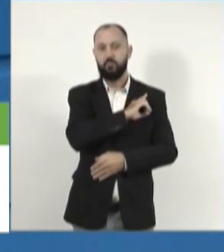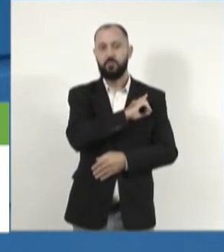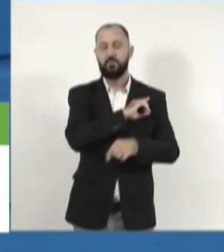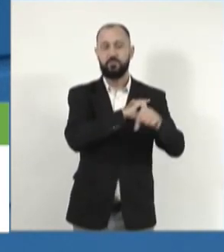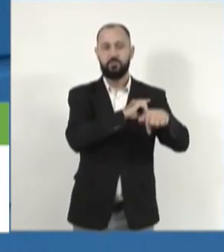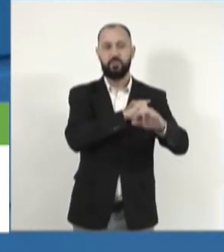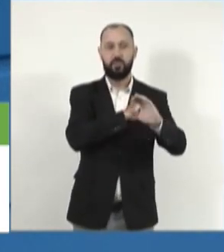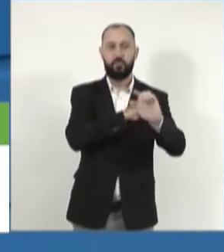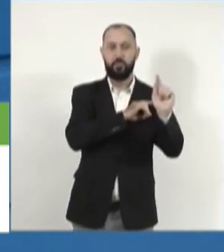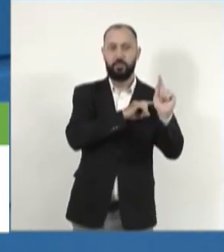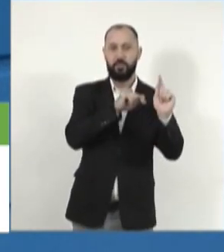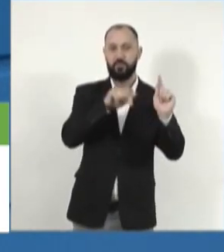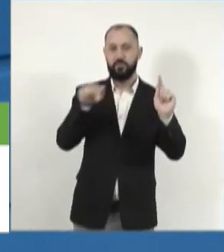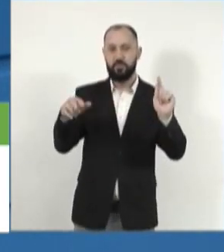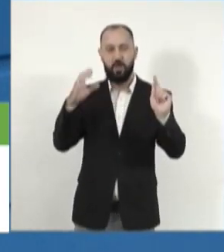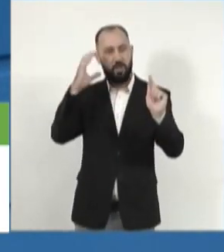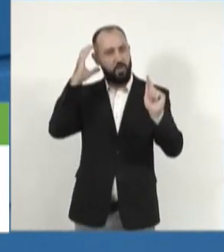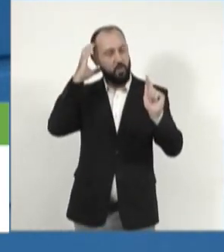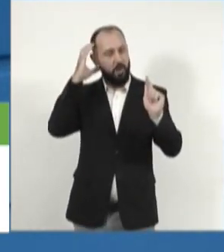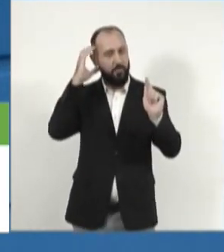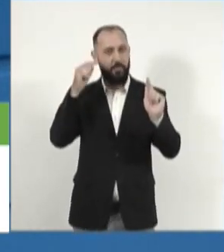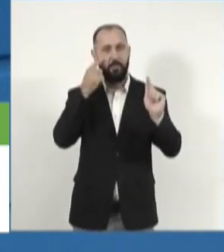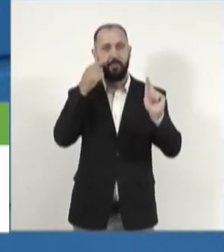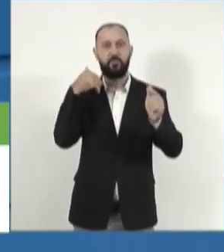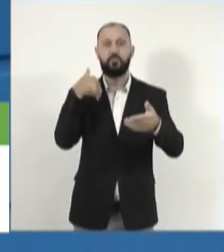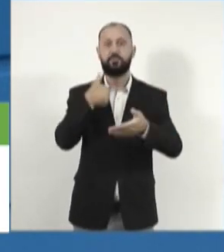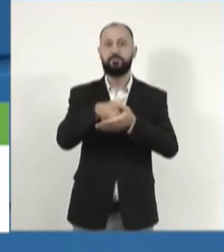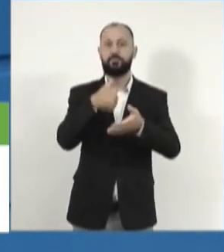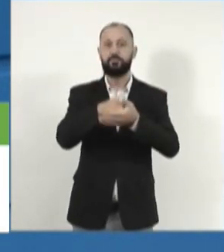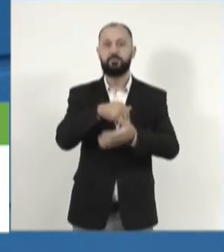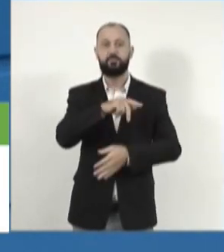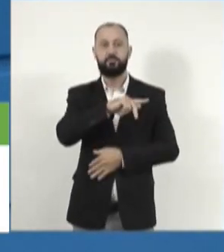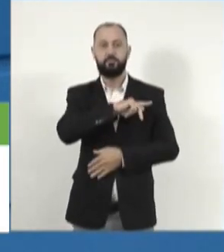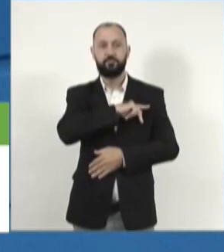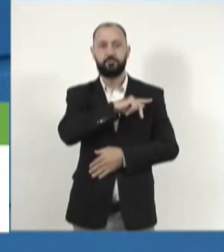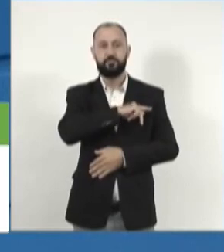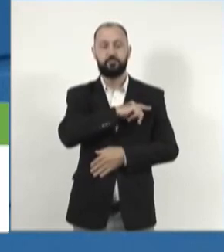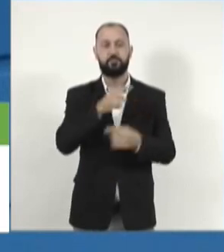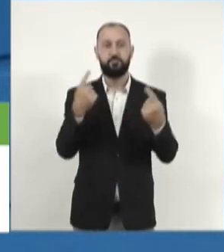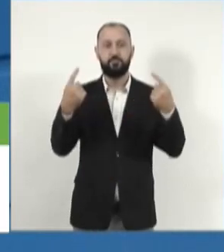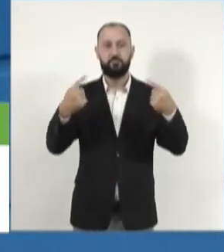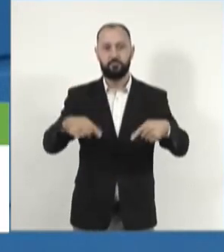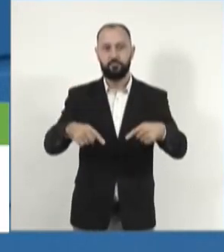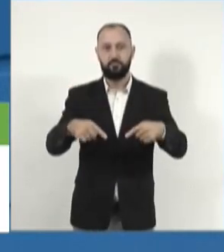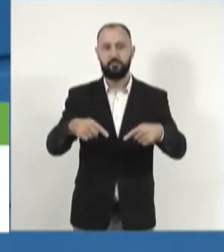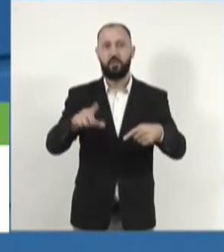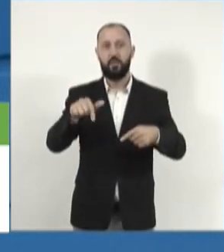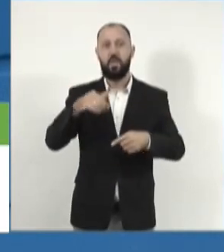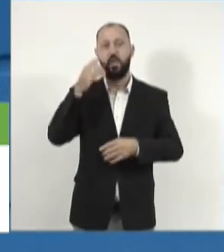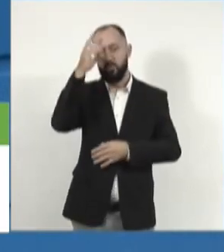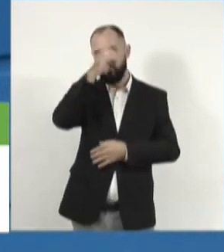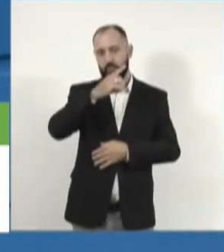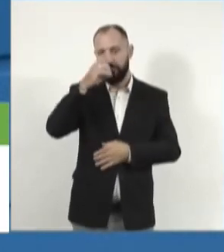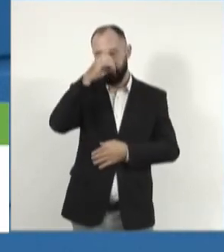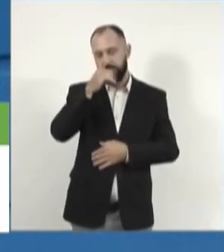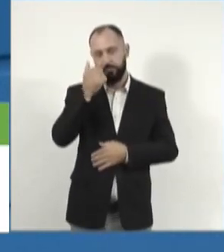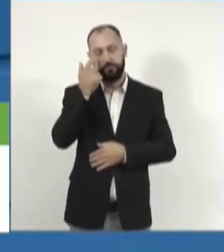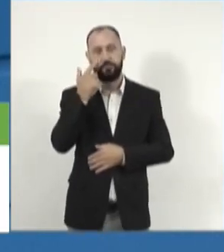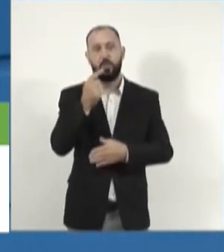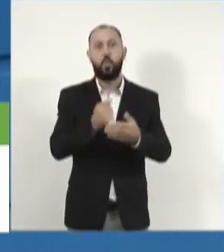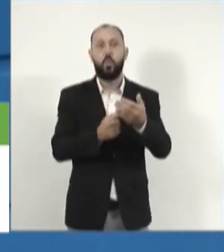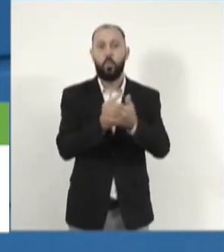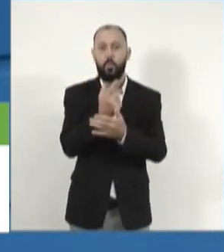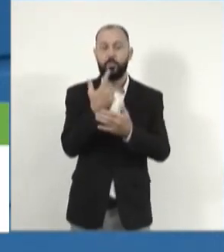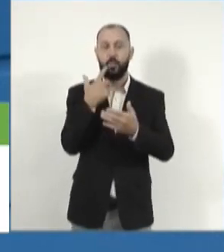a Cuiabá, provavelmente para assistir o jogo do Palmeiras contra o time de Cuiabá, que é domingo. Então a pessoa comprou